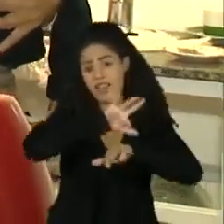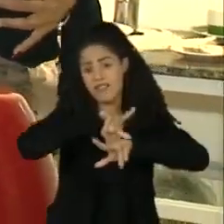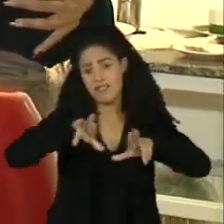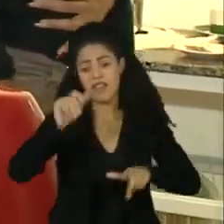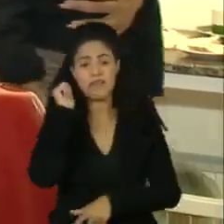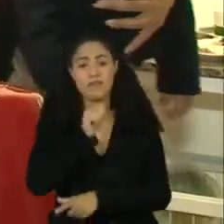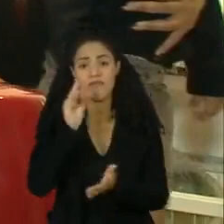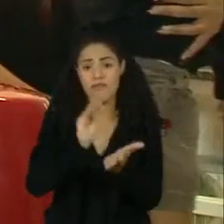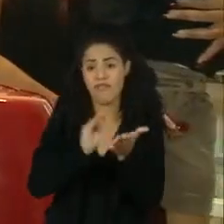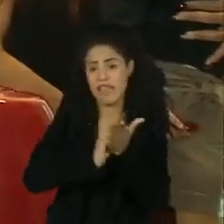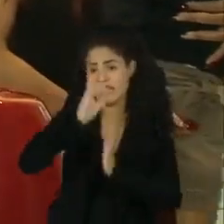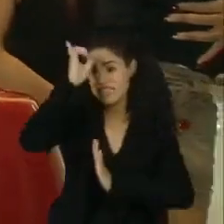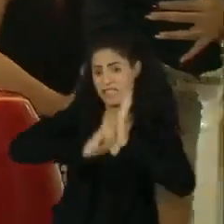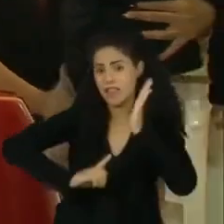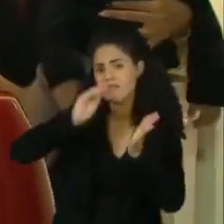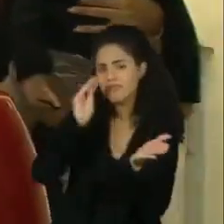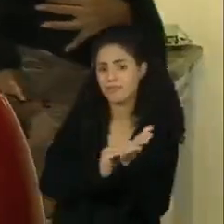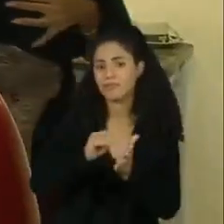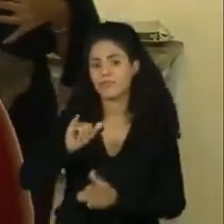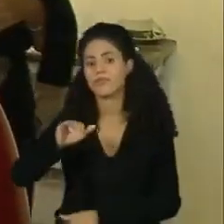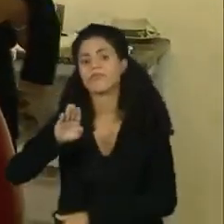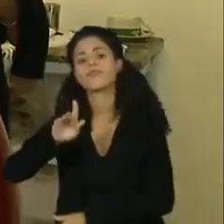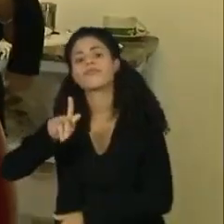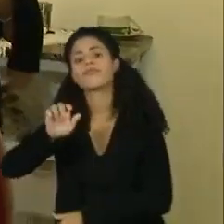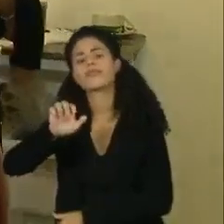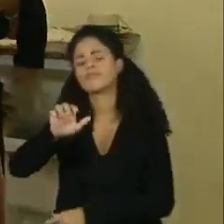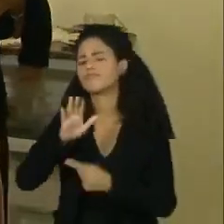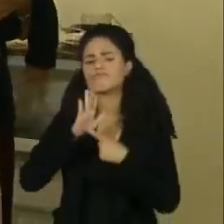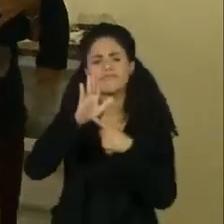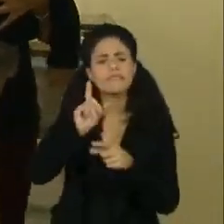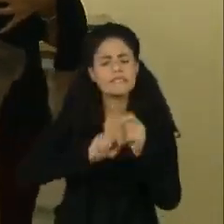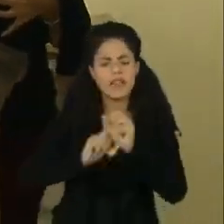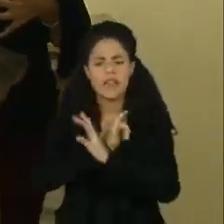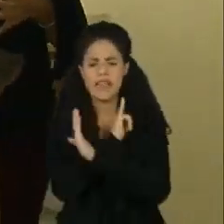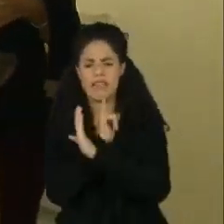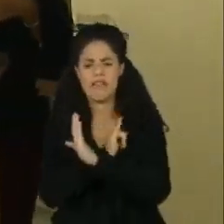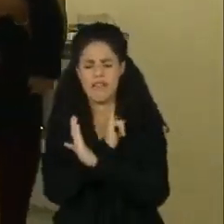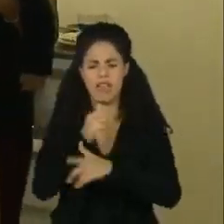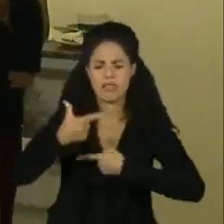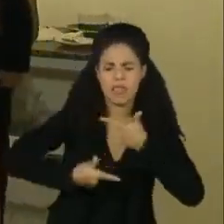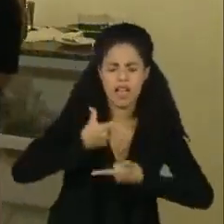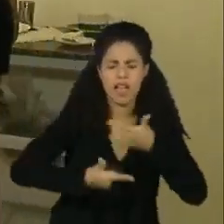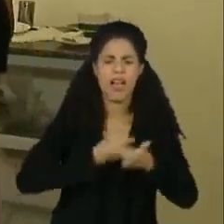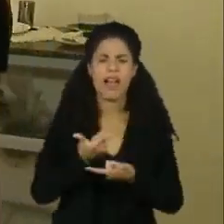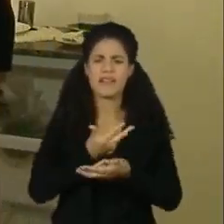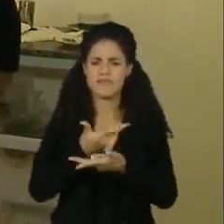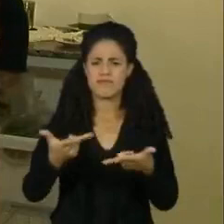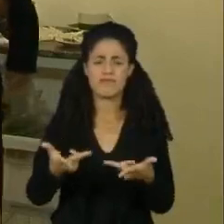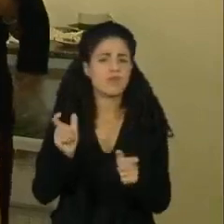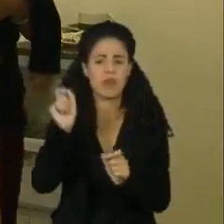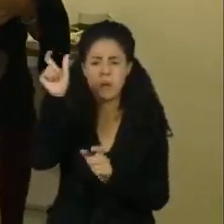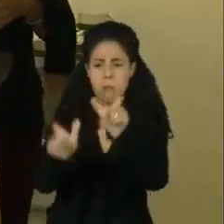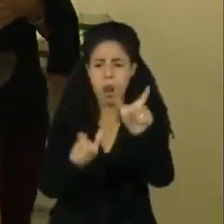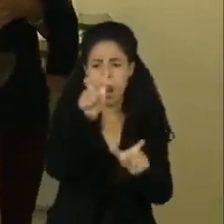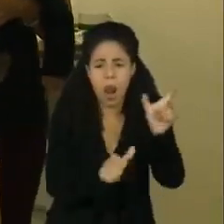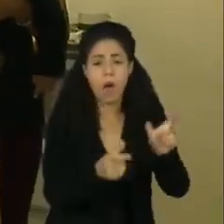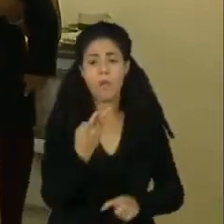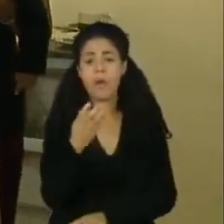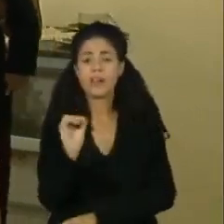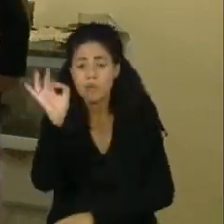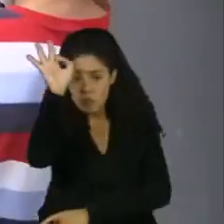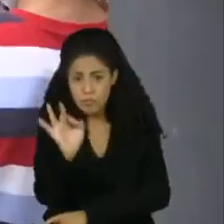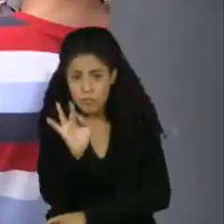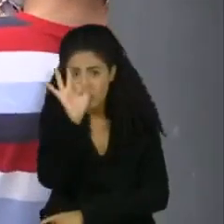de ausência de direitos. Dados do IBGE mostram que a informalidade no mercado de trabalho já atinge mais de 40%